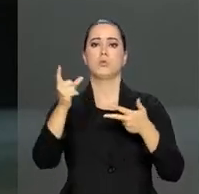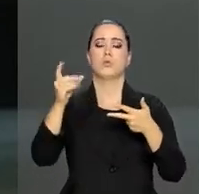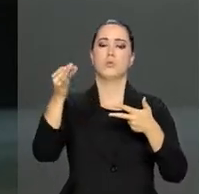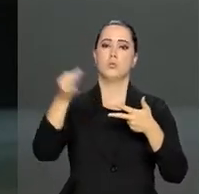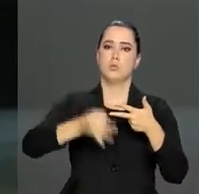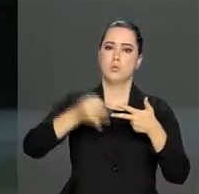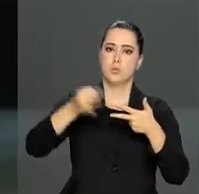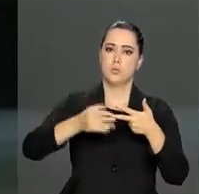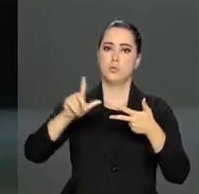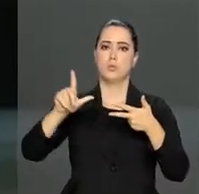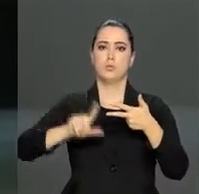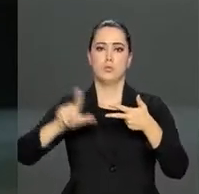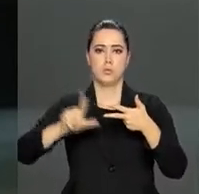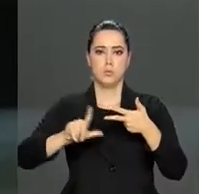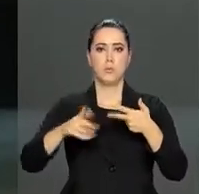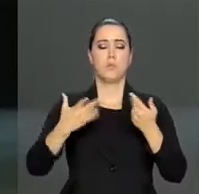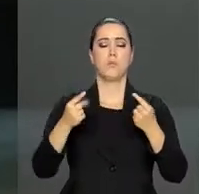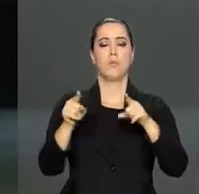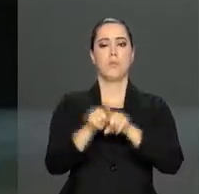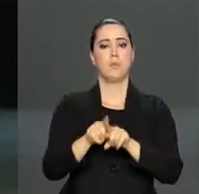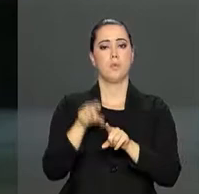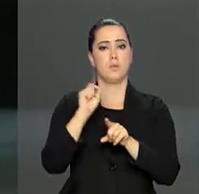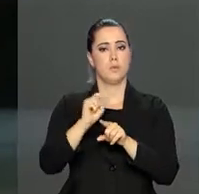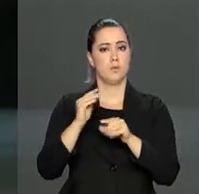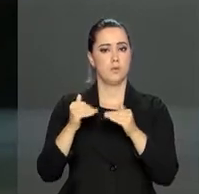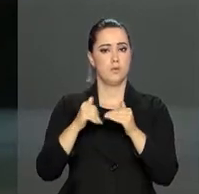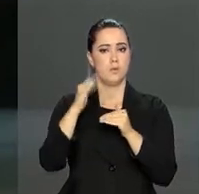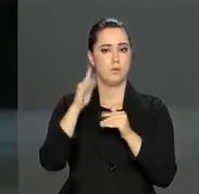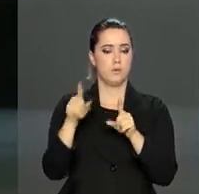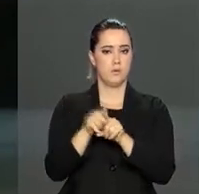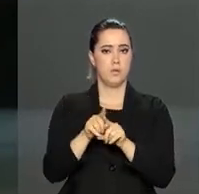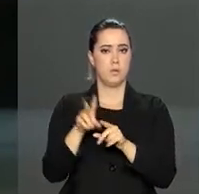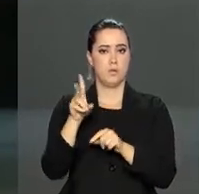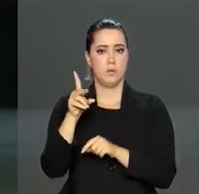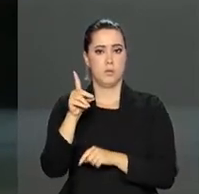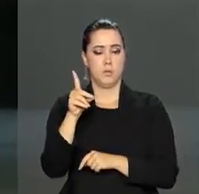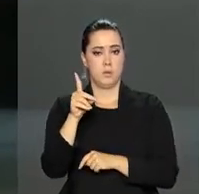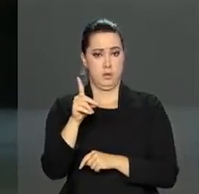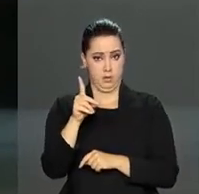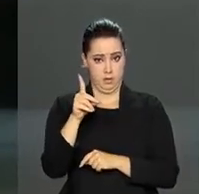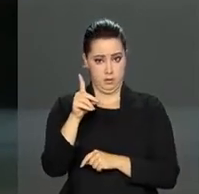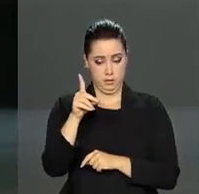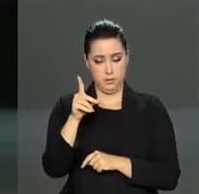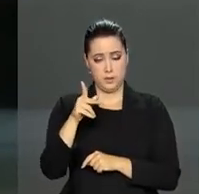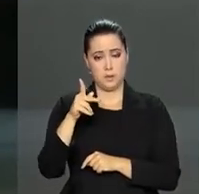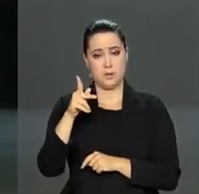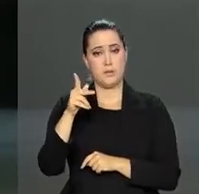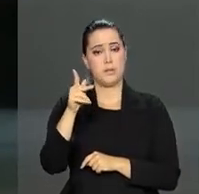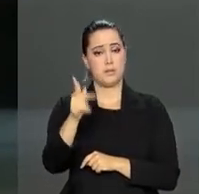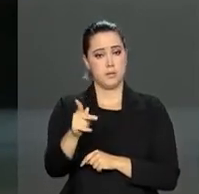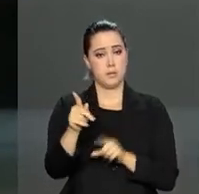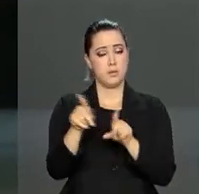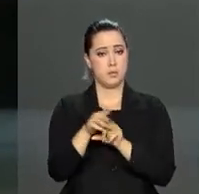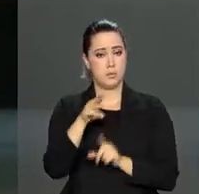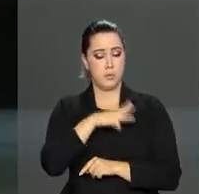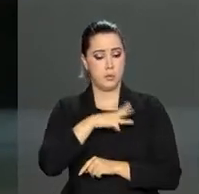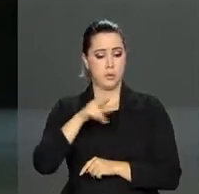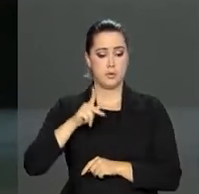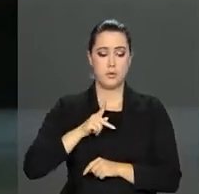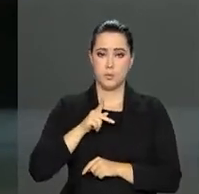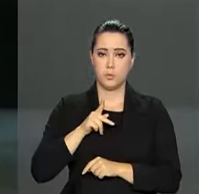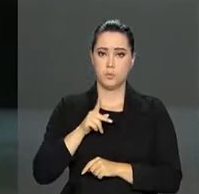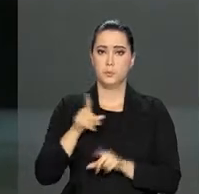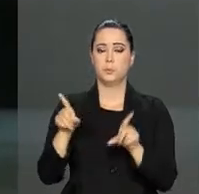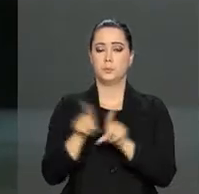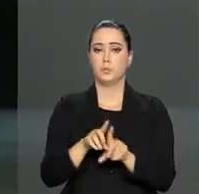exemplo o legislativo e judiciário além da defensoria pública da união e do ministério público federal ainda